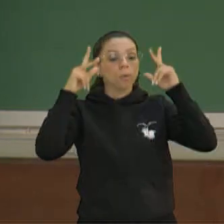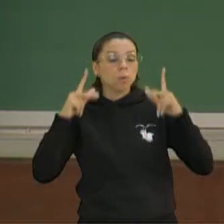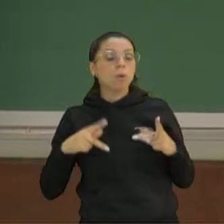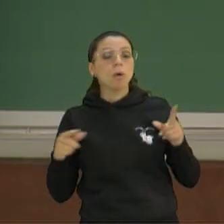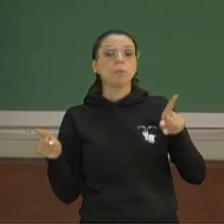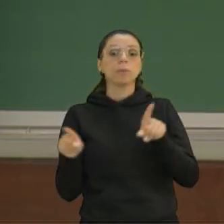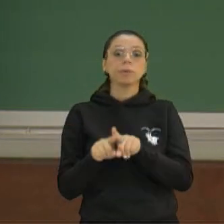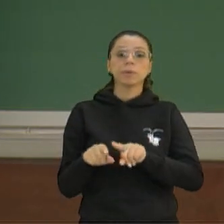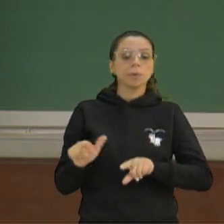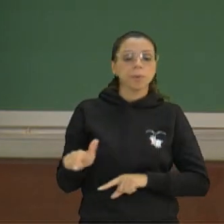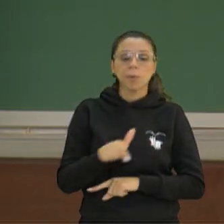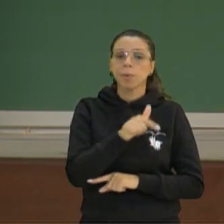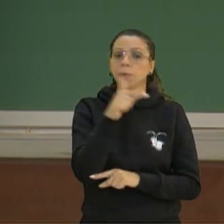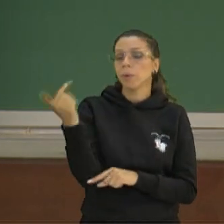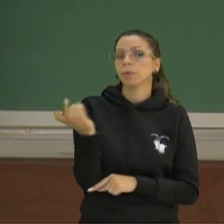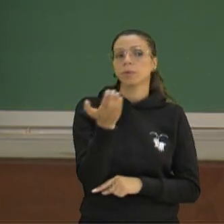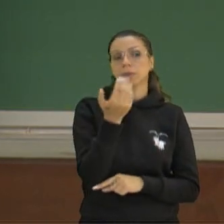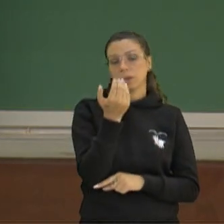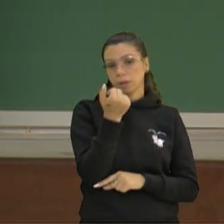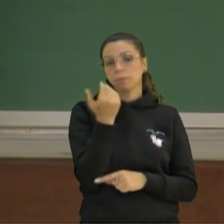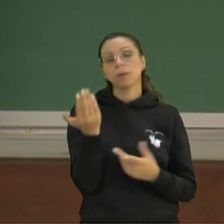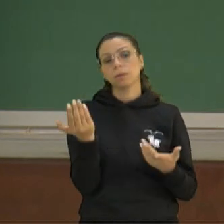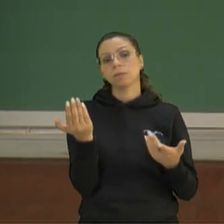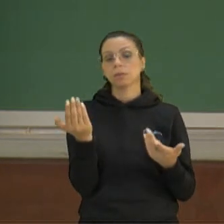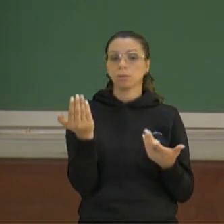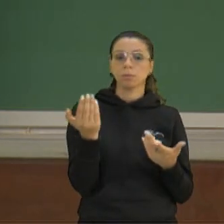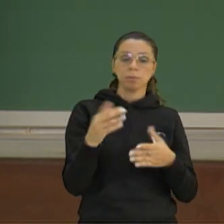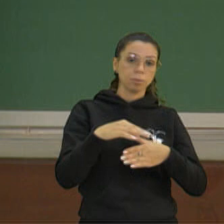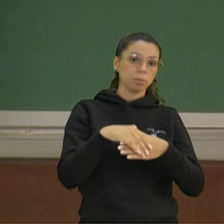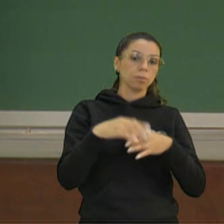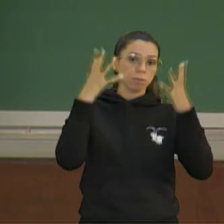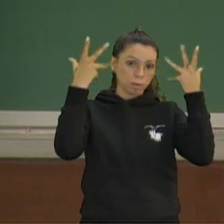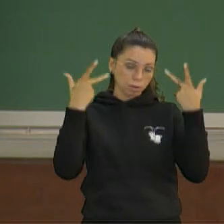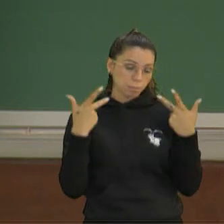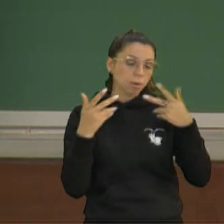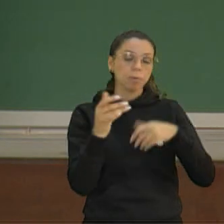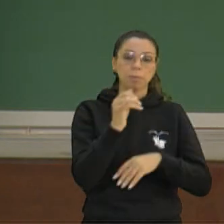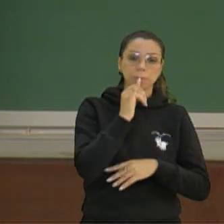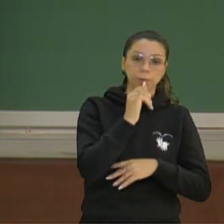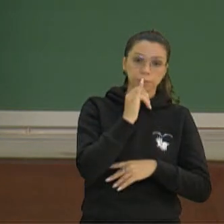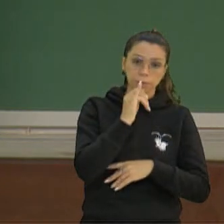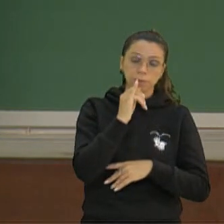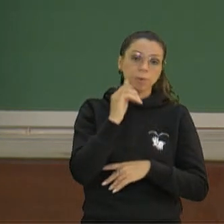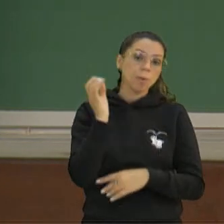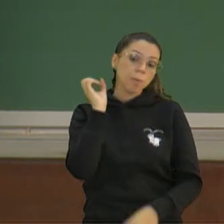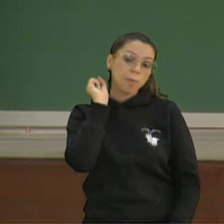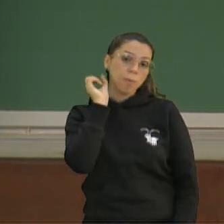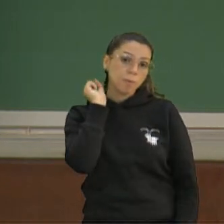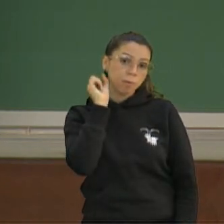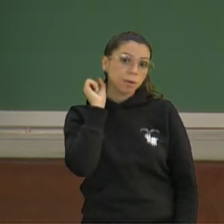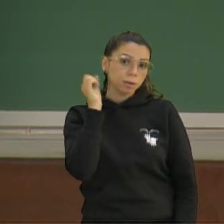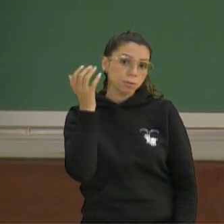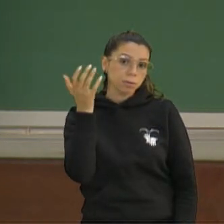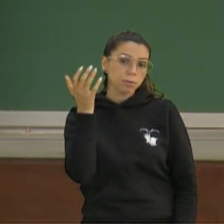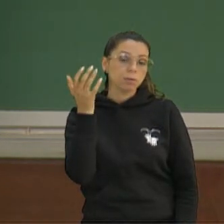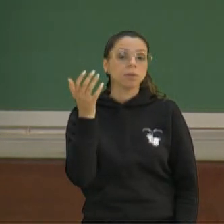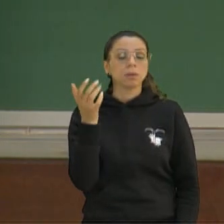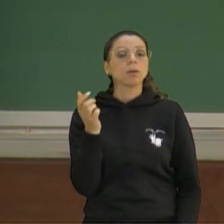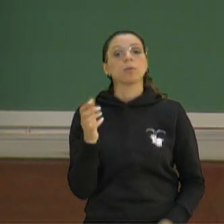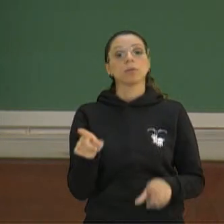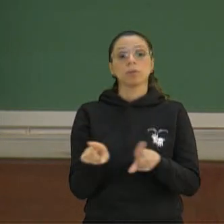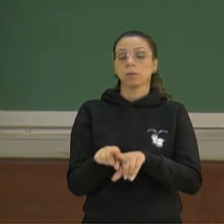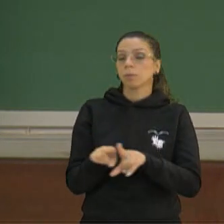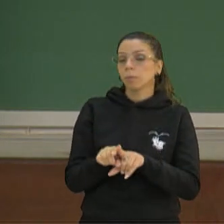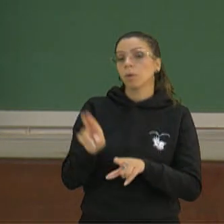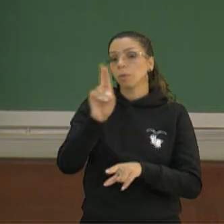beneficia de outros alimentos fornecidos por esses animais, como, por exemplo, o leite. Então, além da gente utilizar